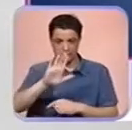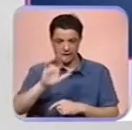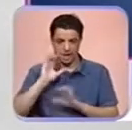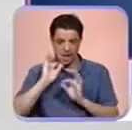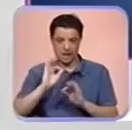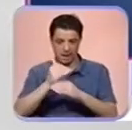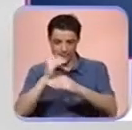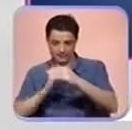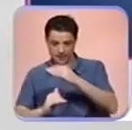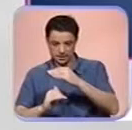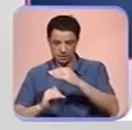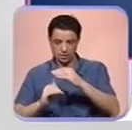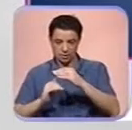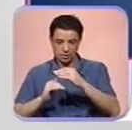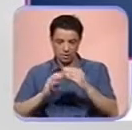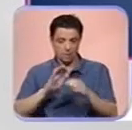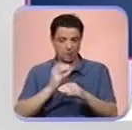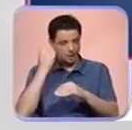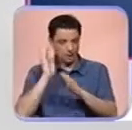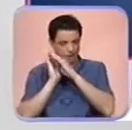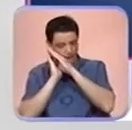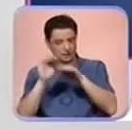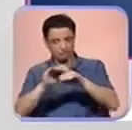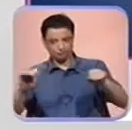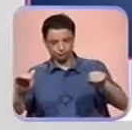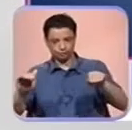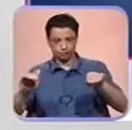em baixo também, com o paciente deitado, e depois há um sistema que